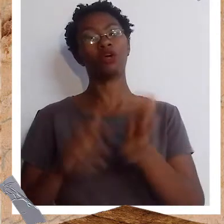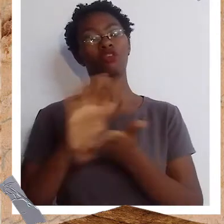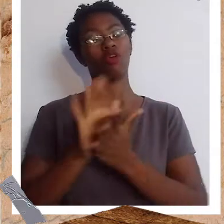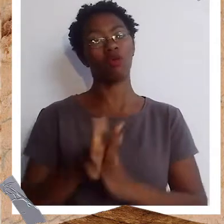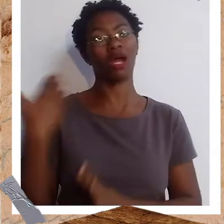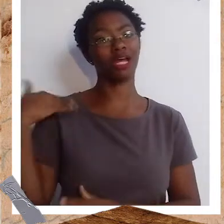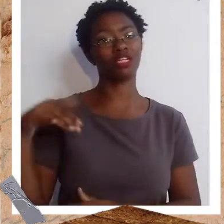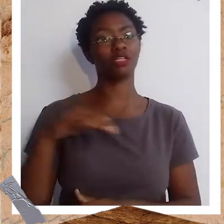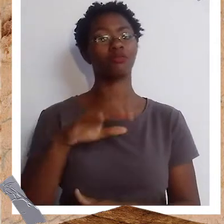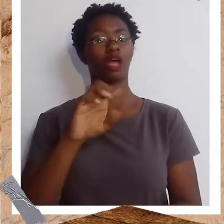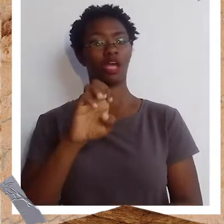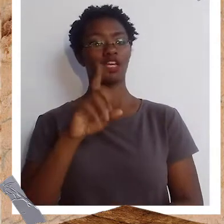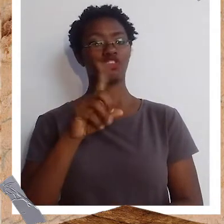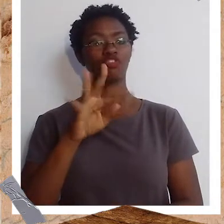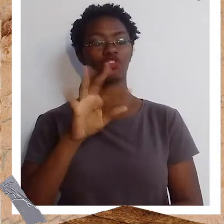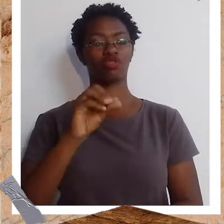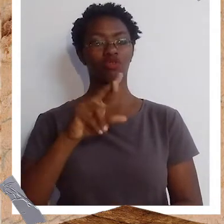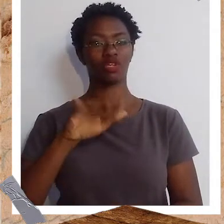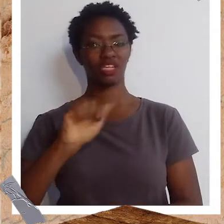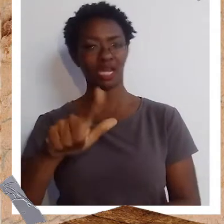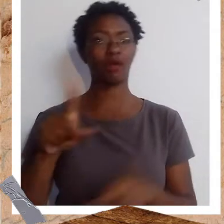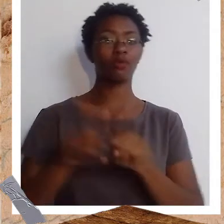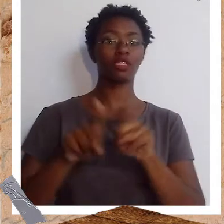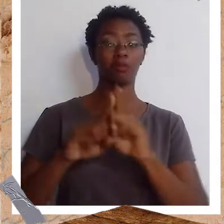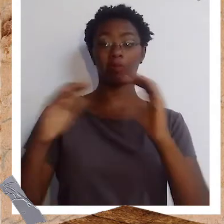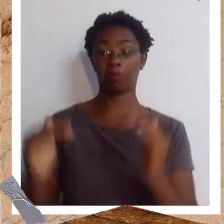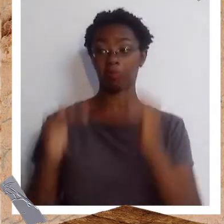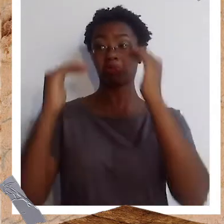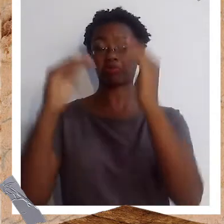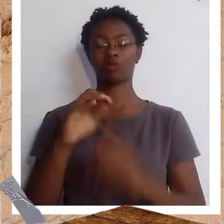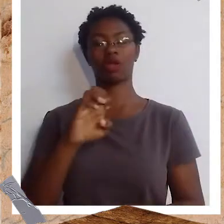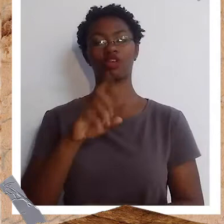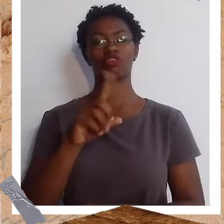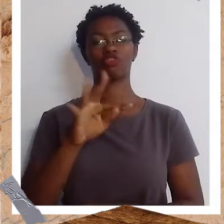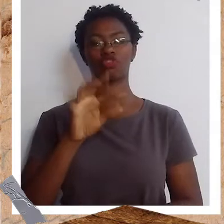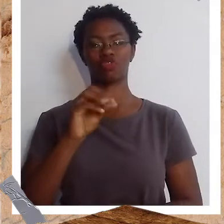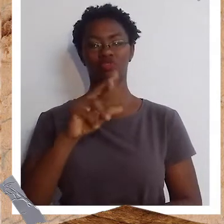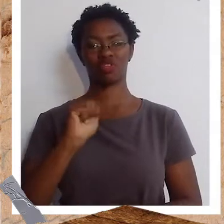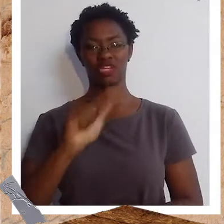nesse processo que se revela o classismo editorial a que Carolina